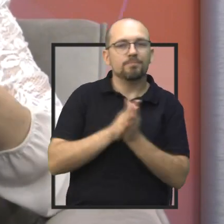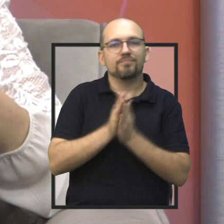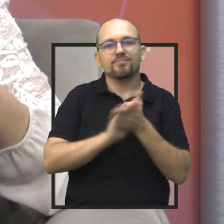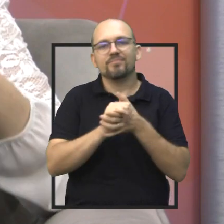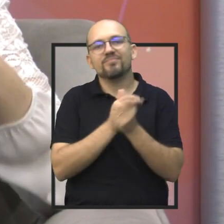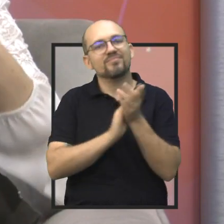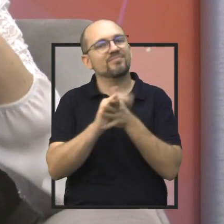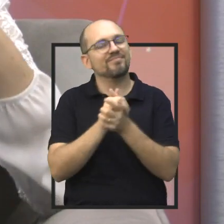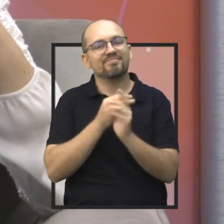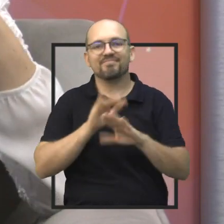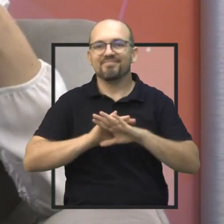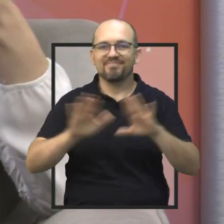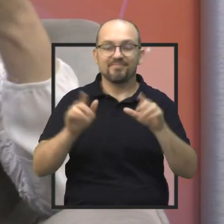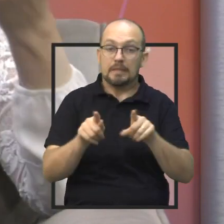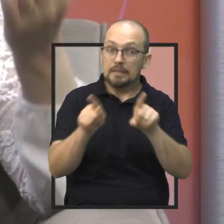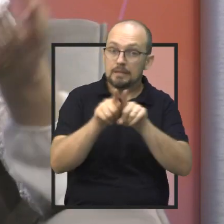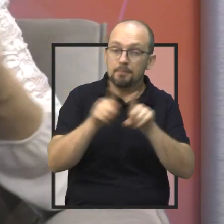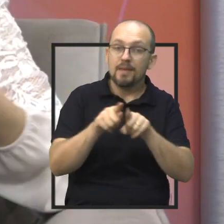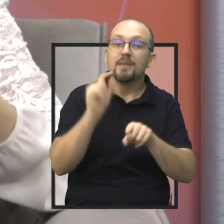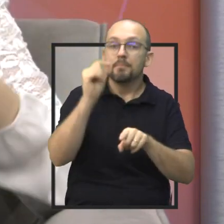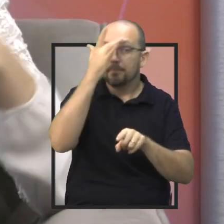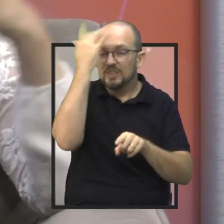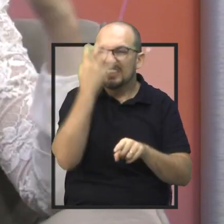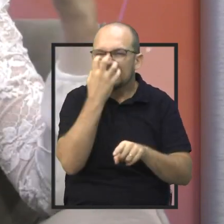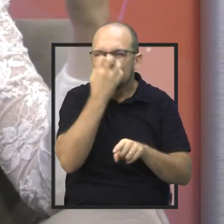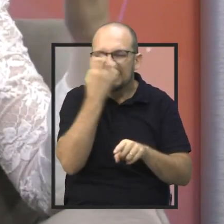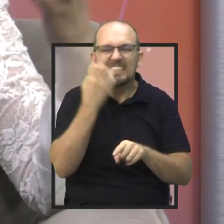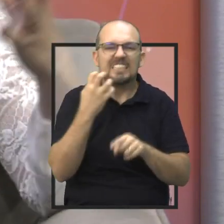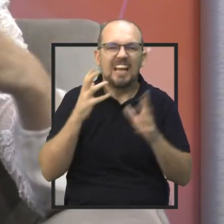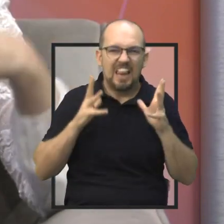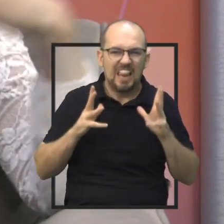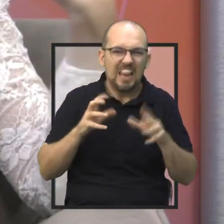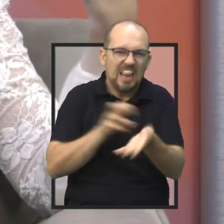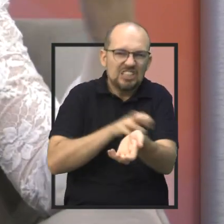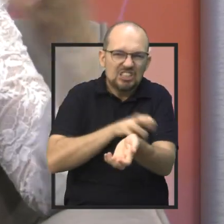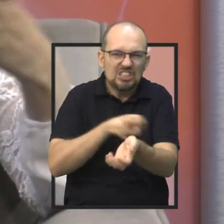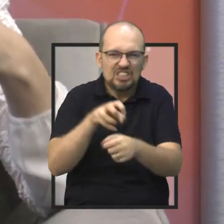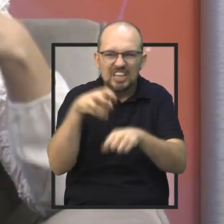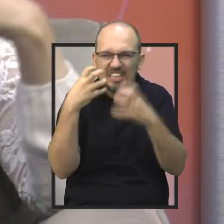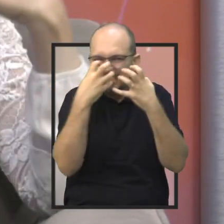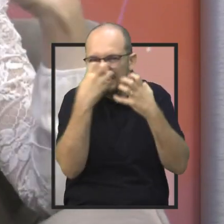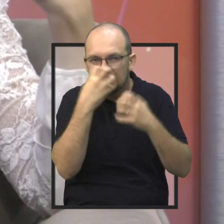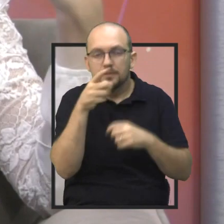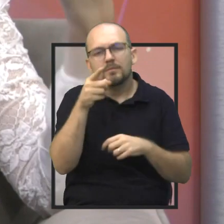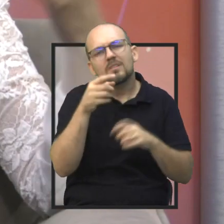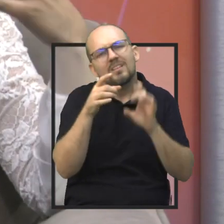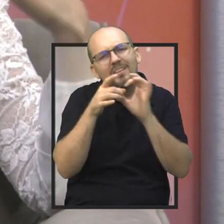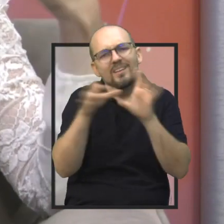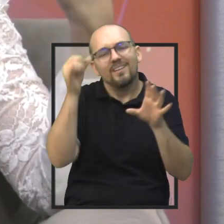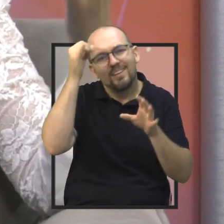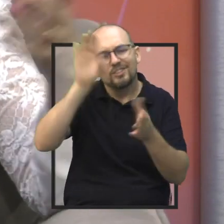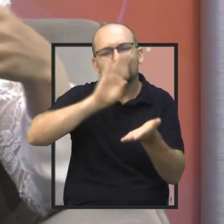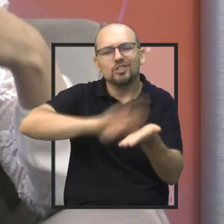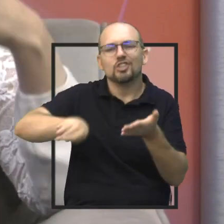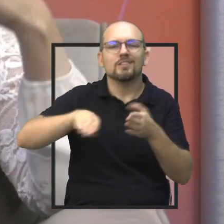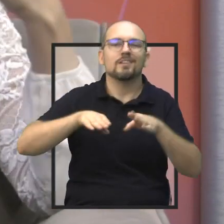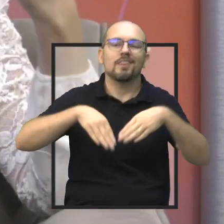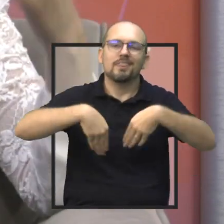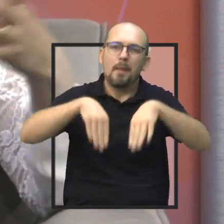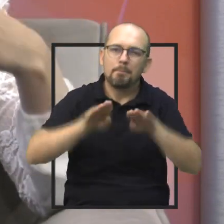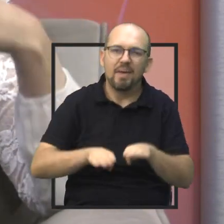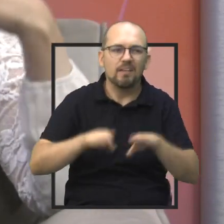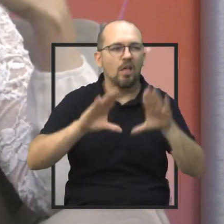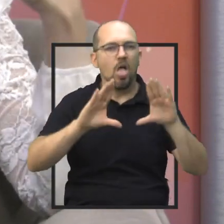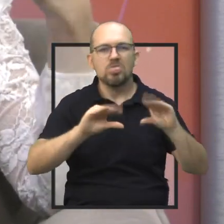os alérgicos, né, procurem deixar o quarto mais livre, né, de cortinas, tapetes